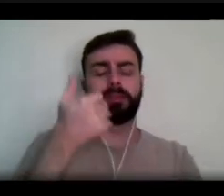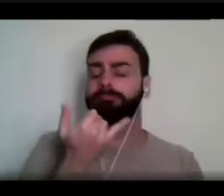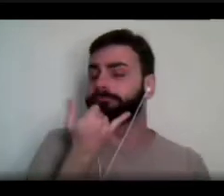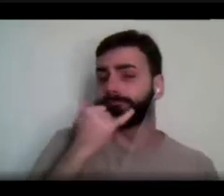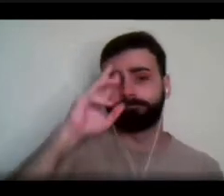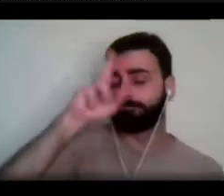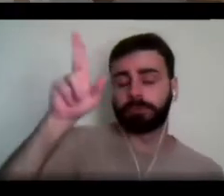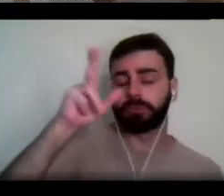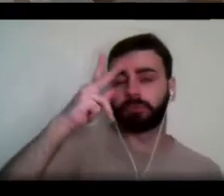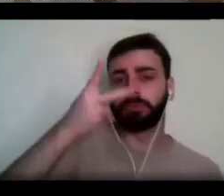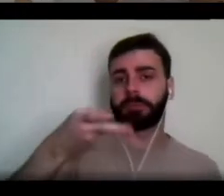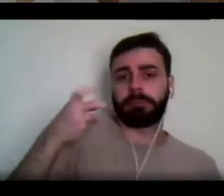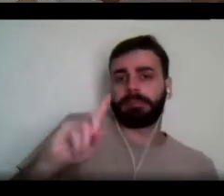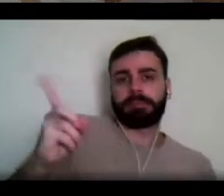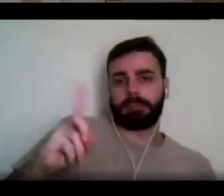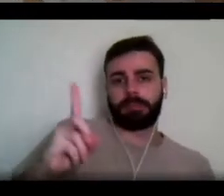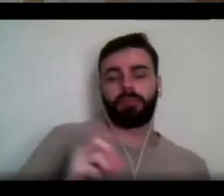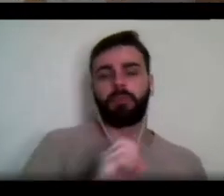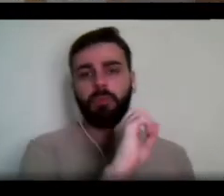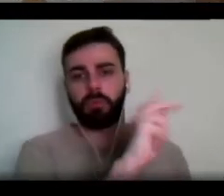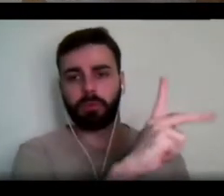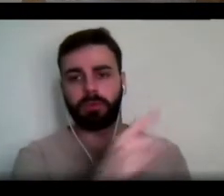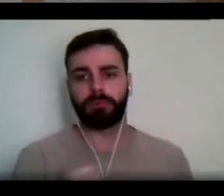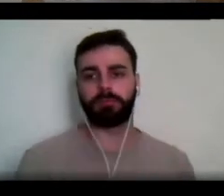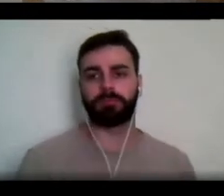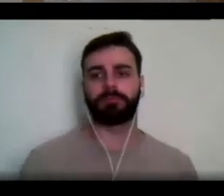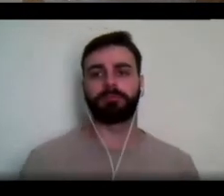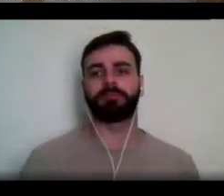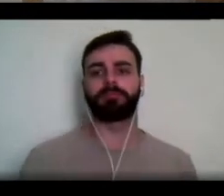ligado. Tá, joia.